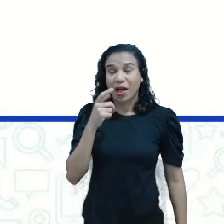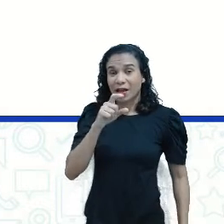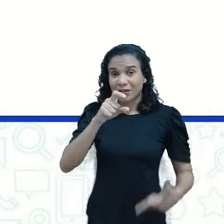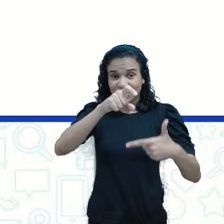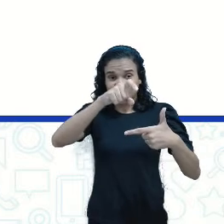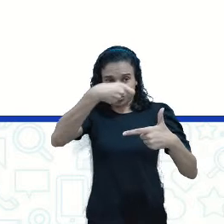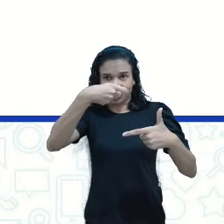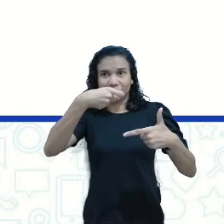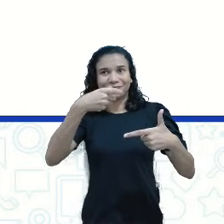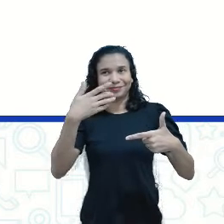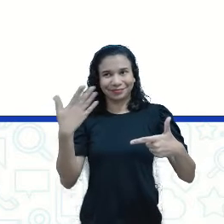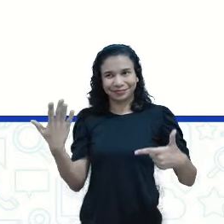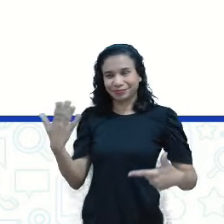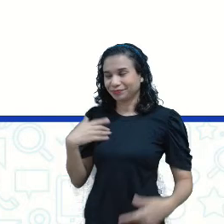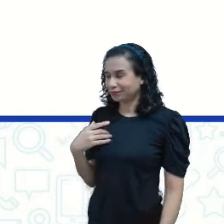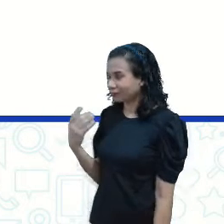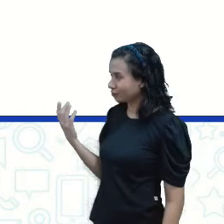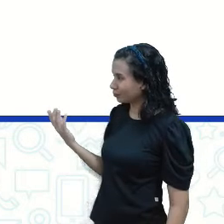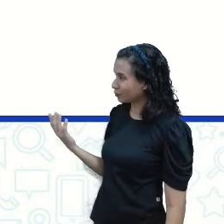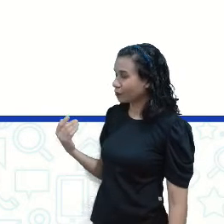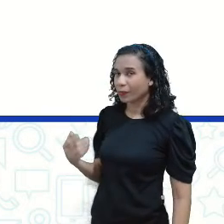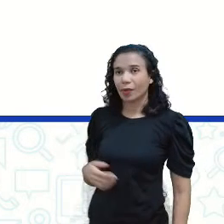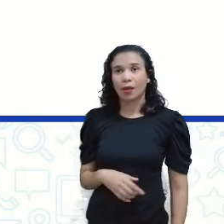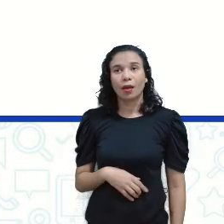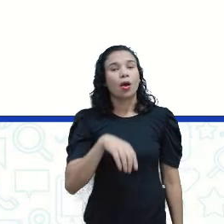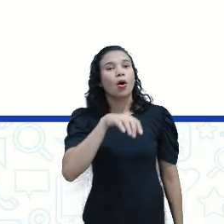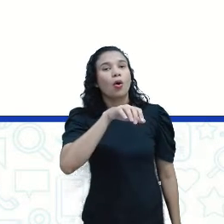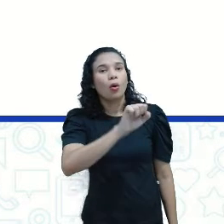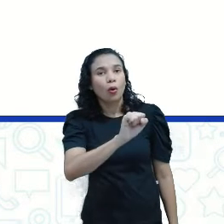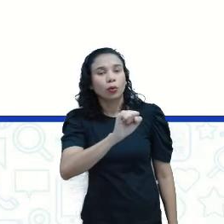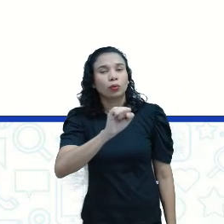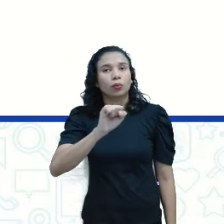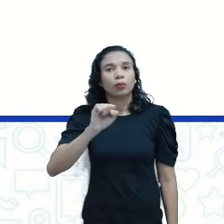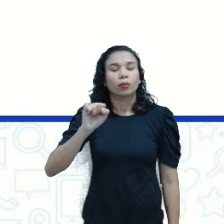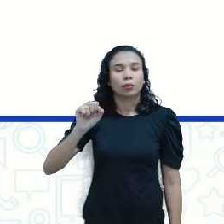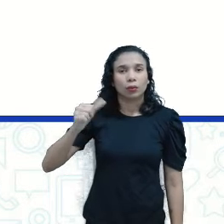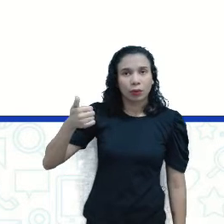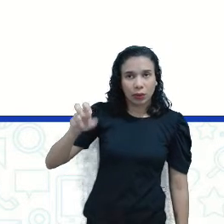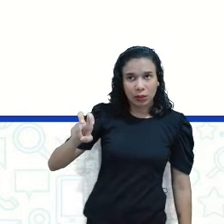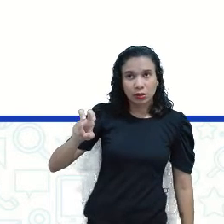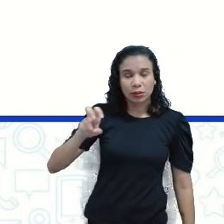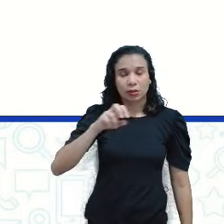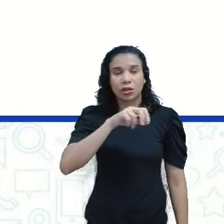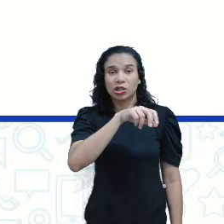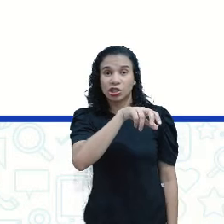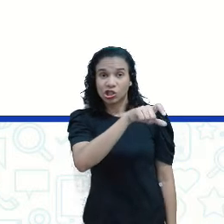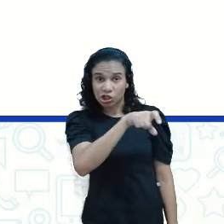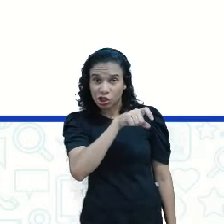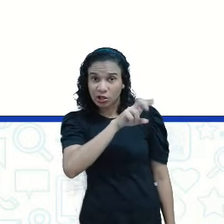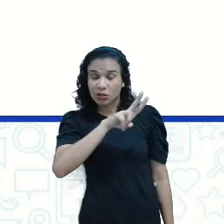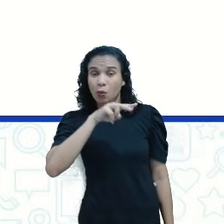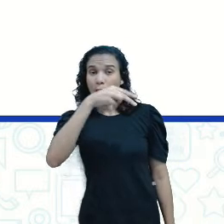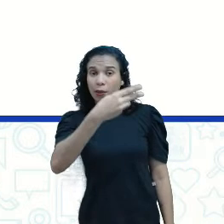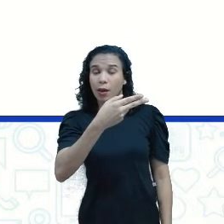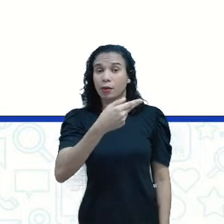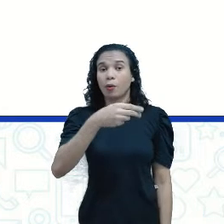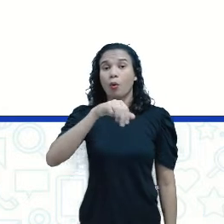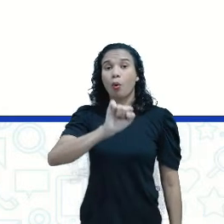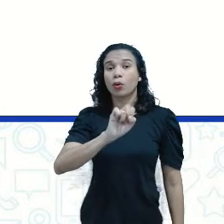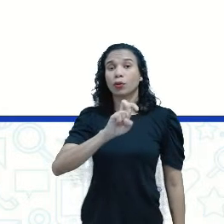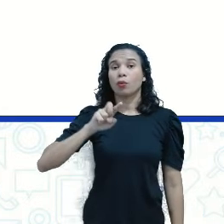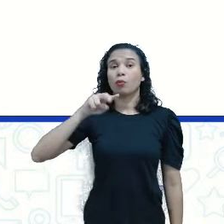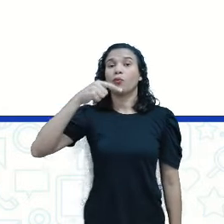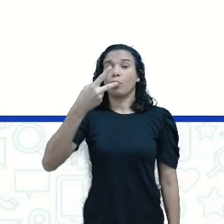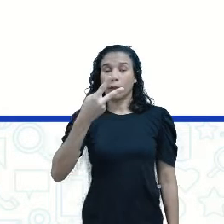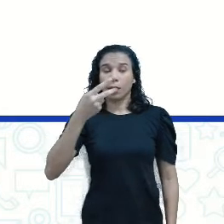x, o valor de x, né? Então, x, 8 e 15. Então, observe que fica x ao quadrado igual a 8 ao quadrado mais 15